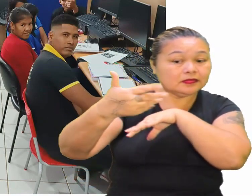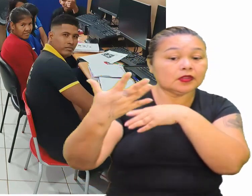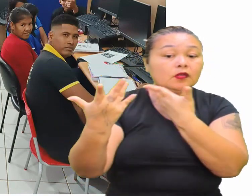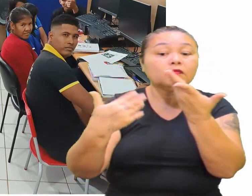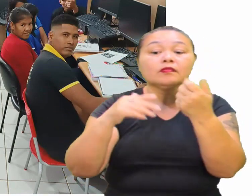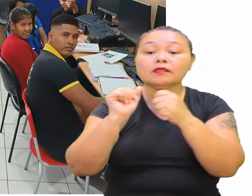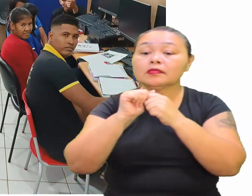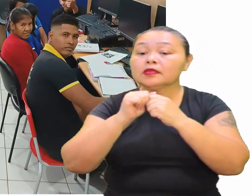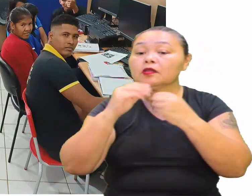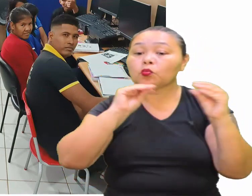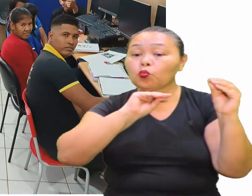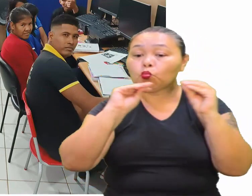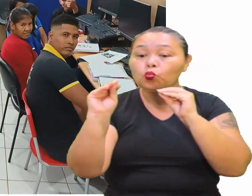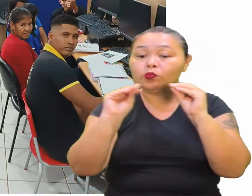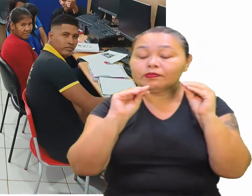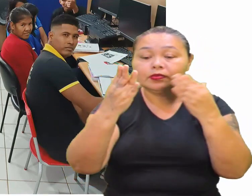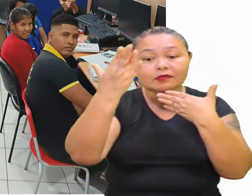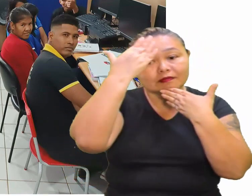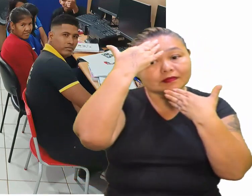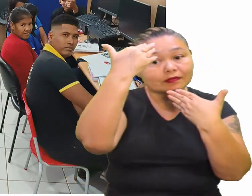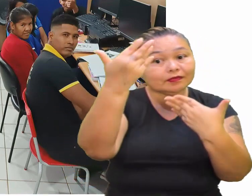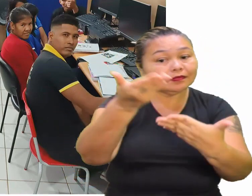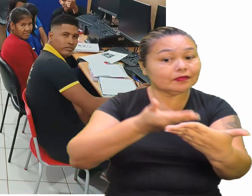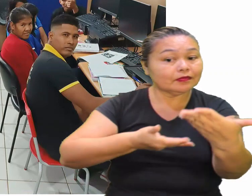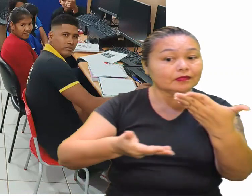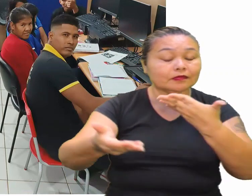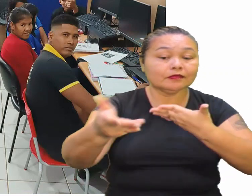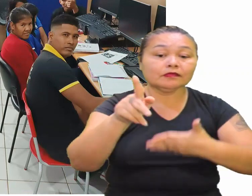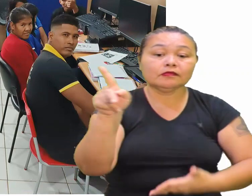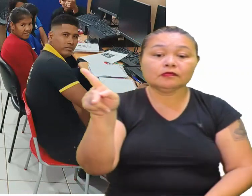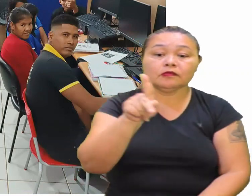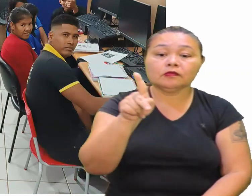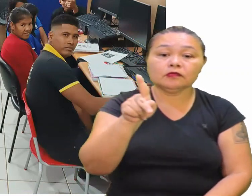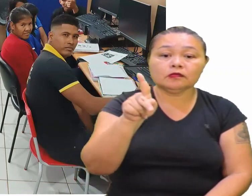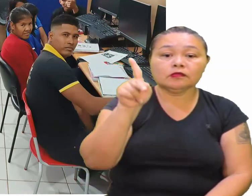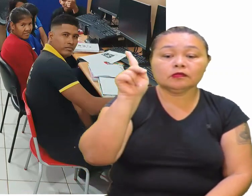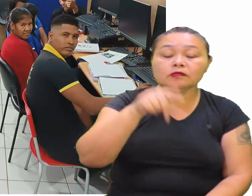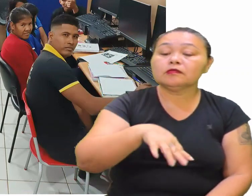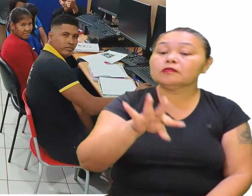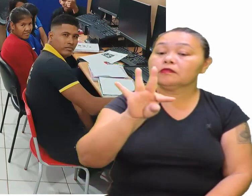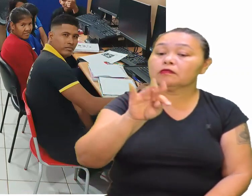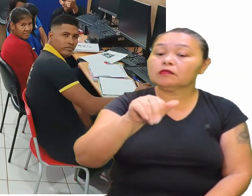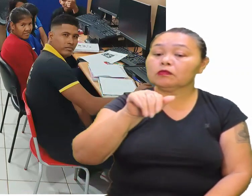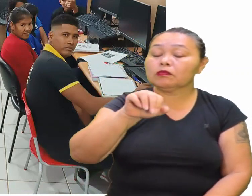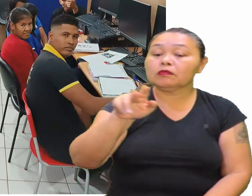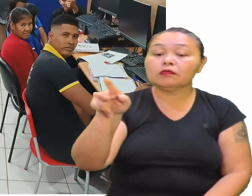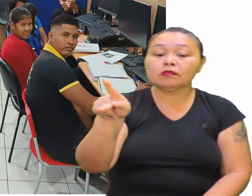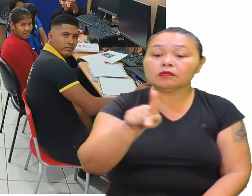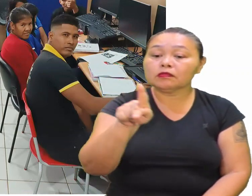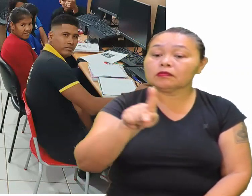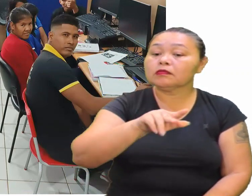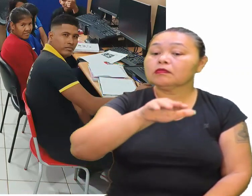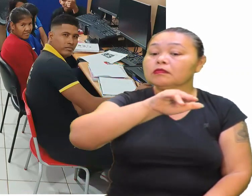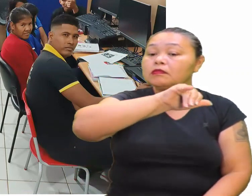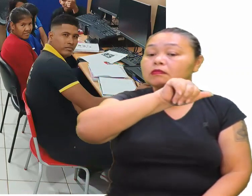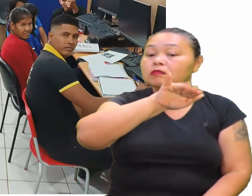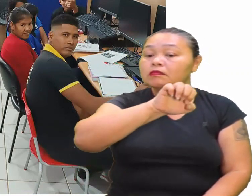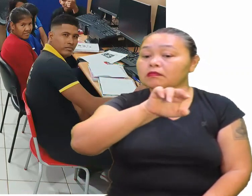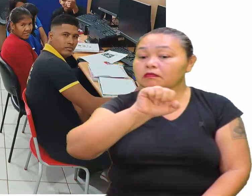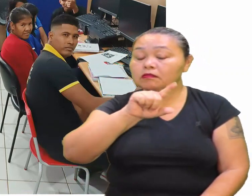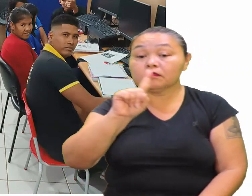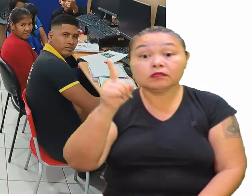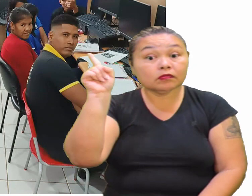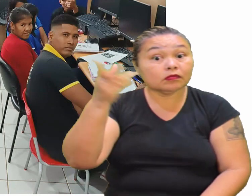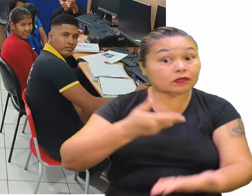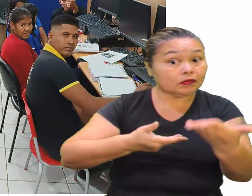grande beijo aí para vocês. Obrigada pela interação, eu, professora Tabita, professor Jefferson, ficamos muito felizes